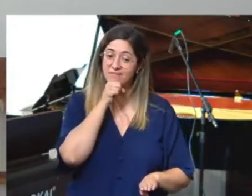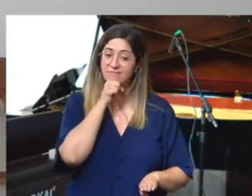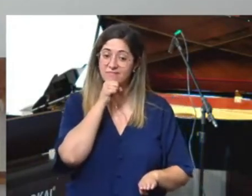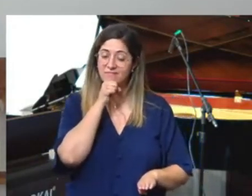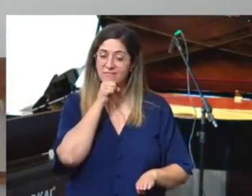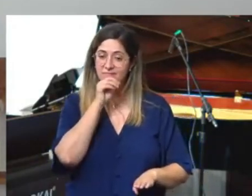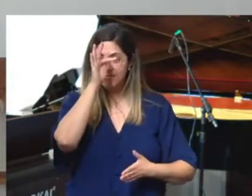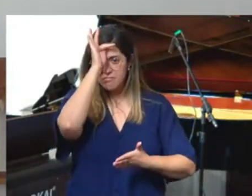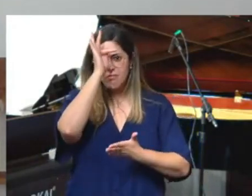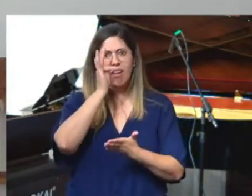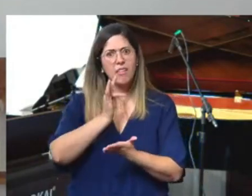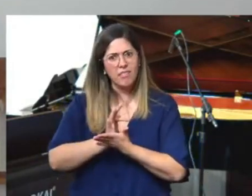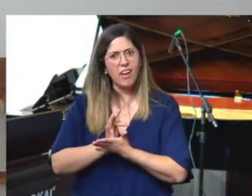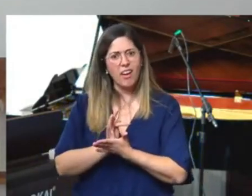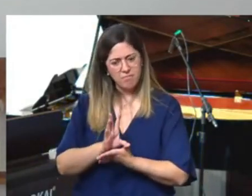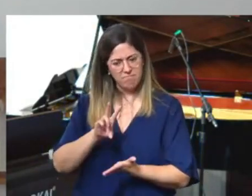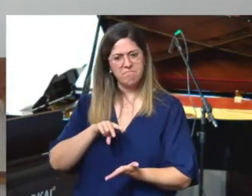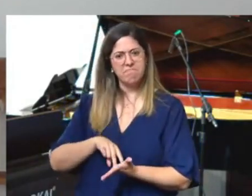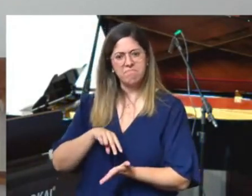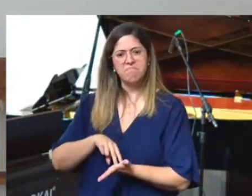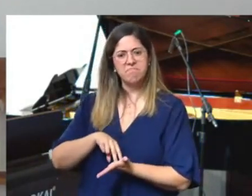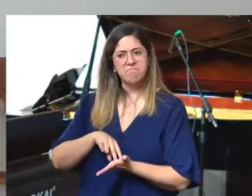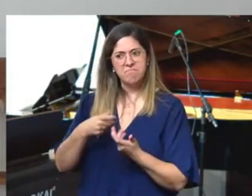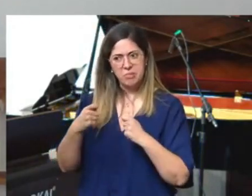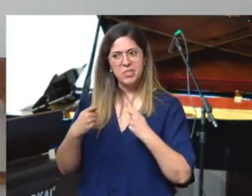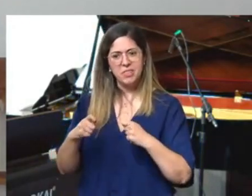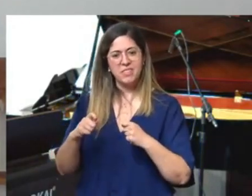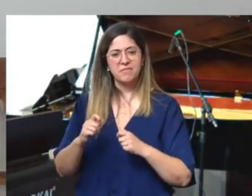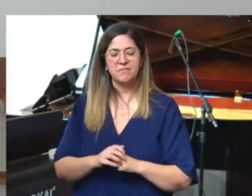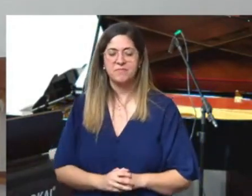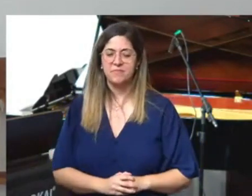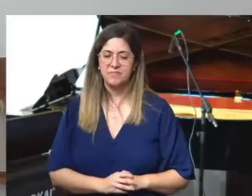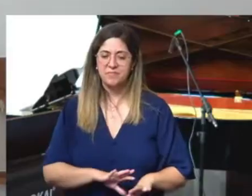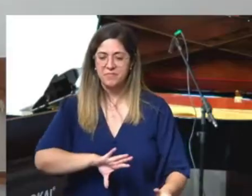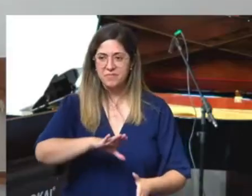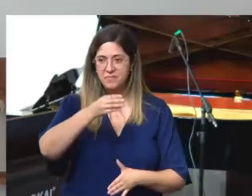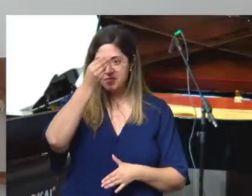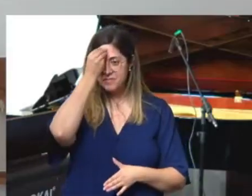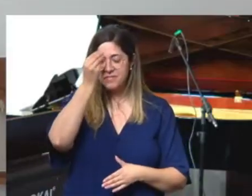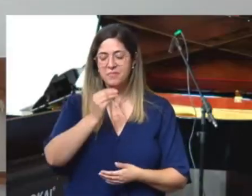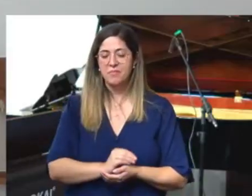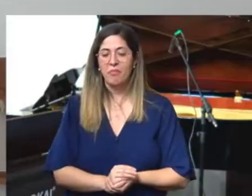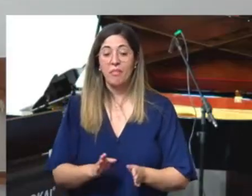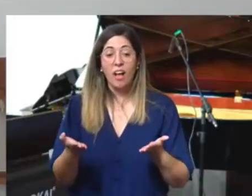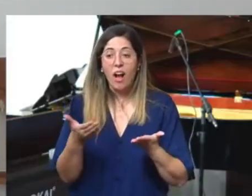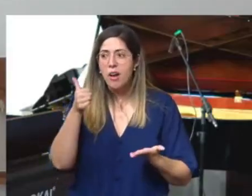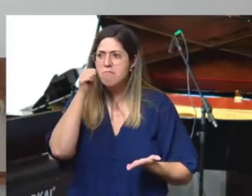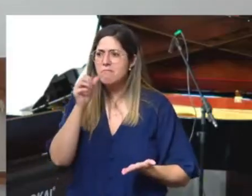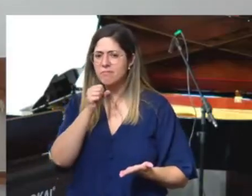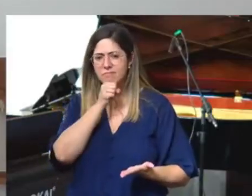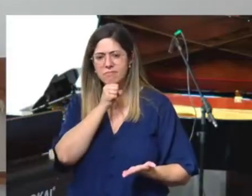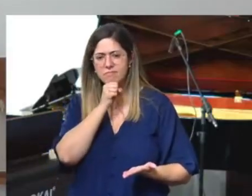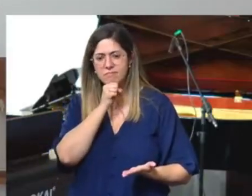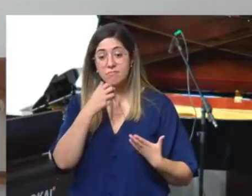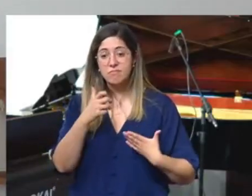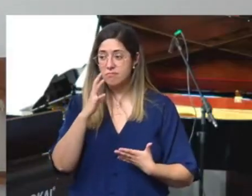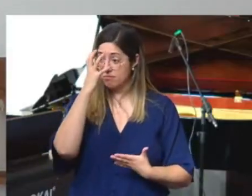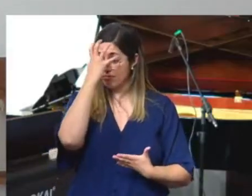no meio da igreja, dizendo a elas: tenham uma conduta reverente ou